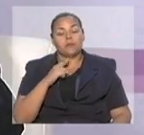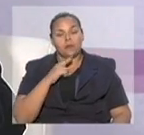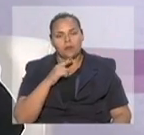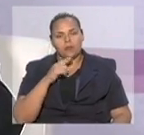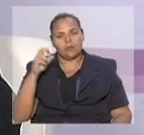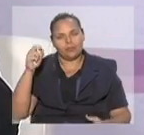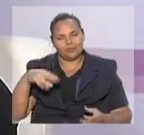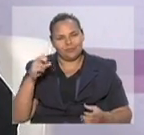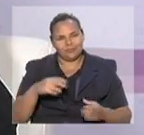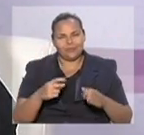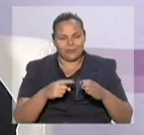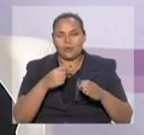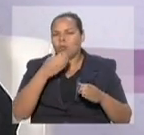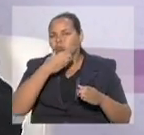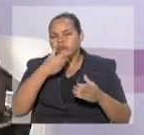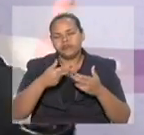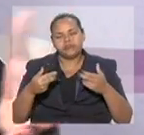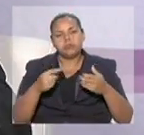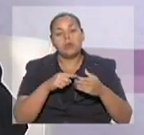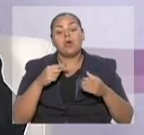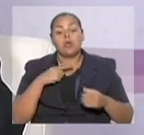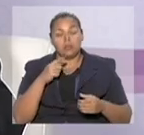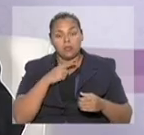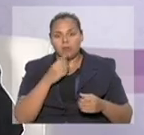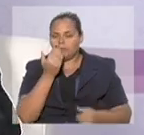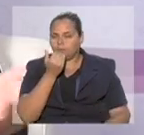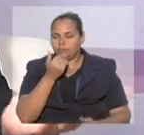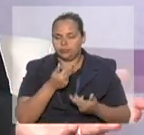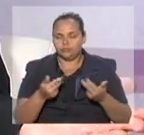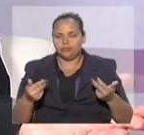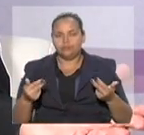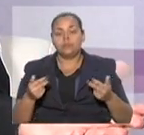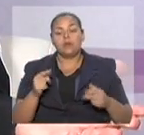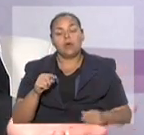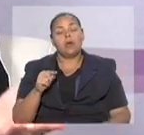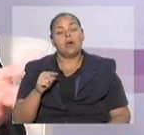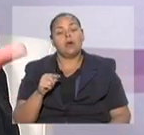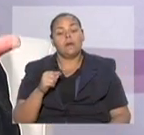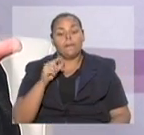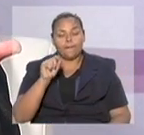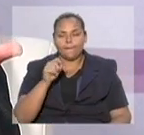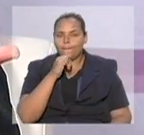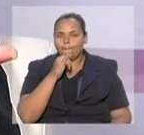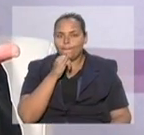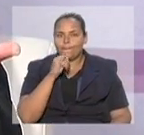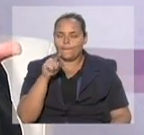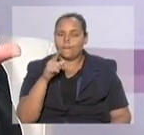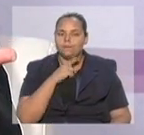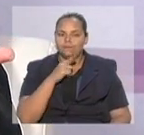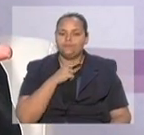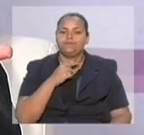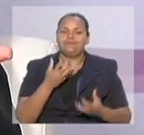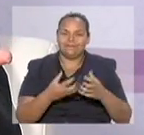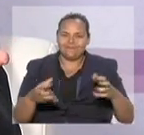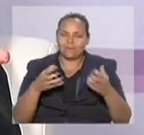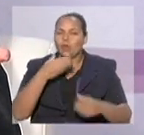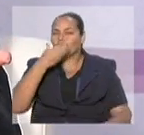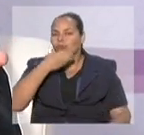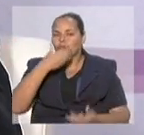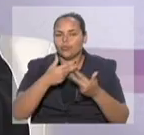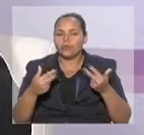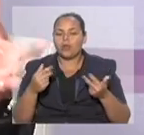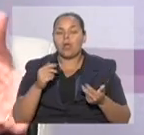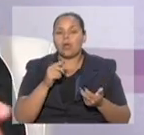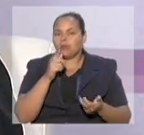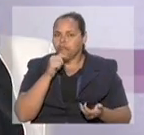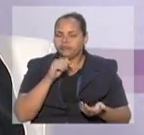de agrotóxicos, que isso vai acontecer, vai ter naquela alimentação. E é indiscutível que se você tiver uma verdura, uma fruta, que